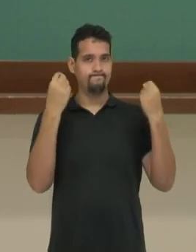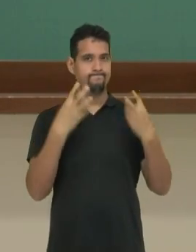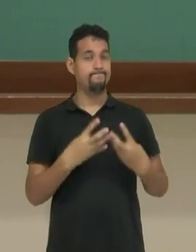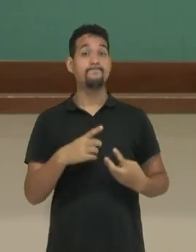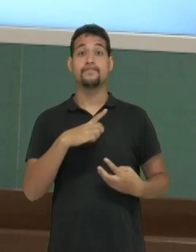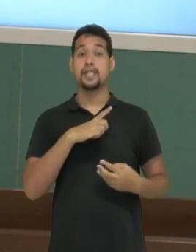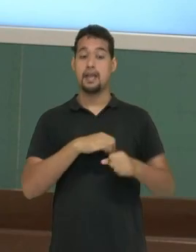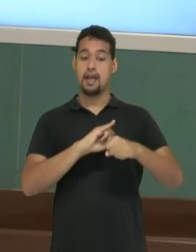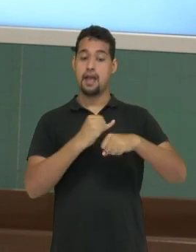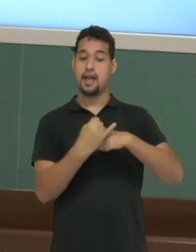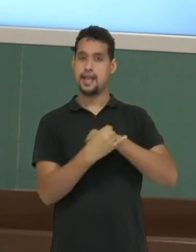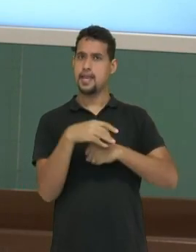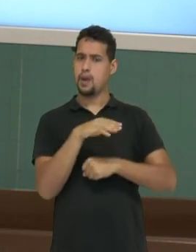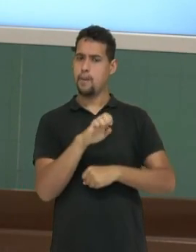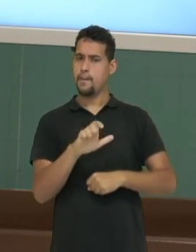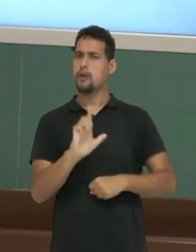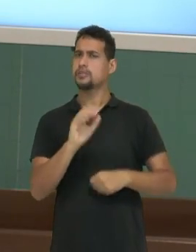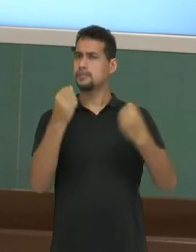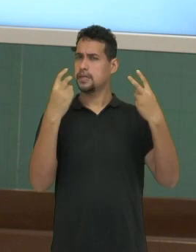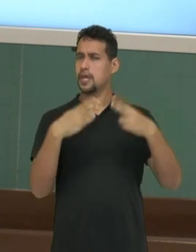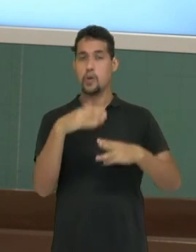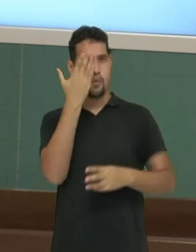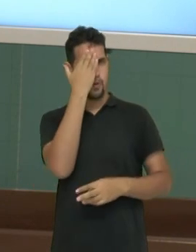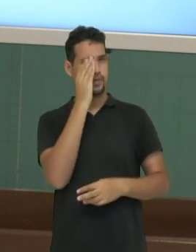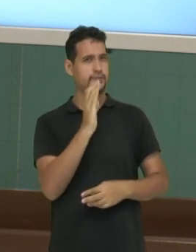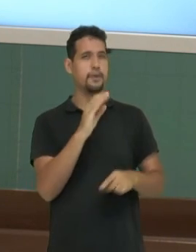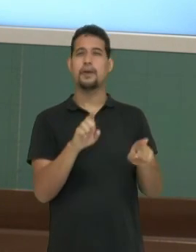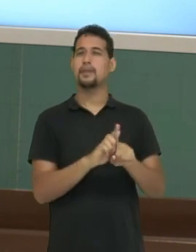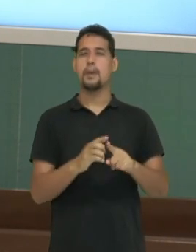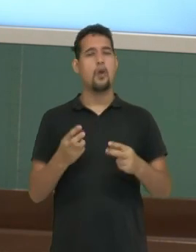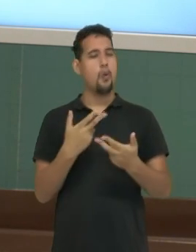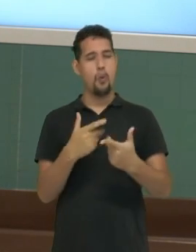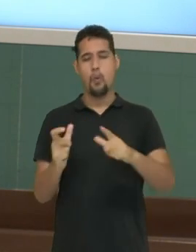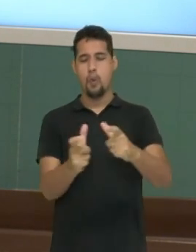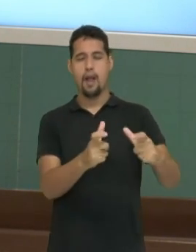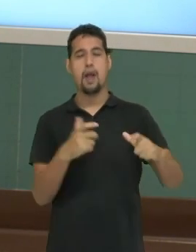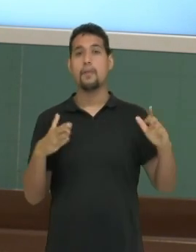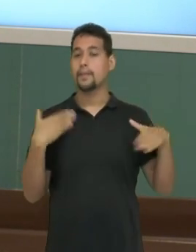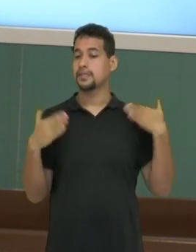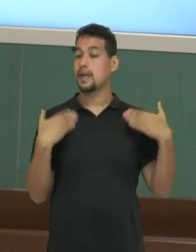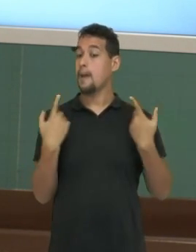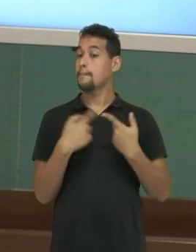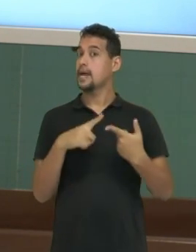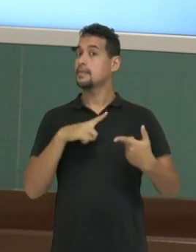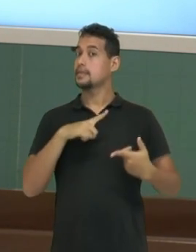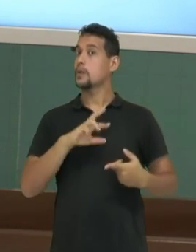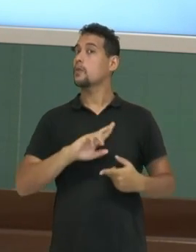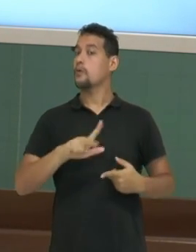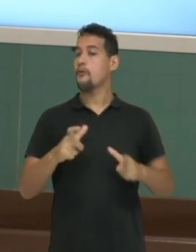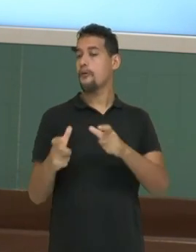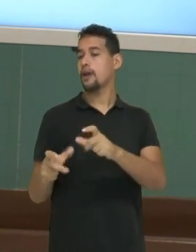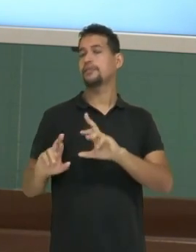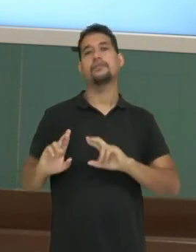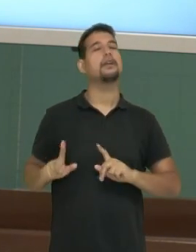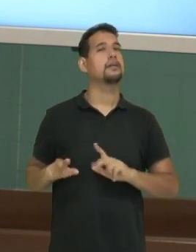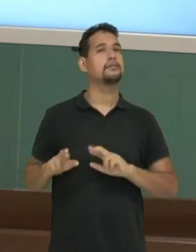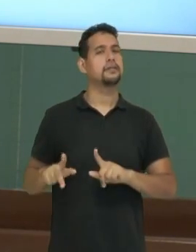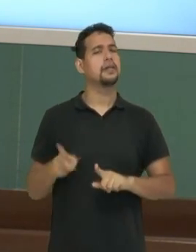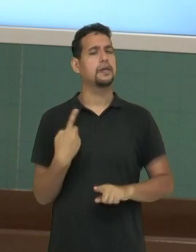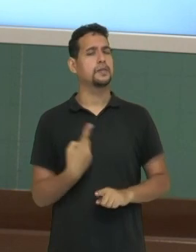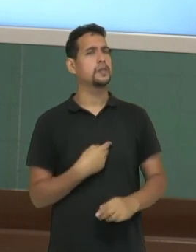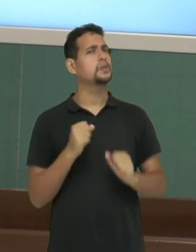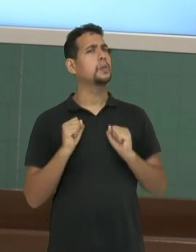a Ilha do Mel, falei sobre Curitiba, os parques. Porém, nós temos outros lugares, né, que